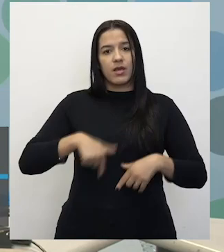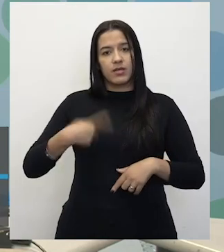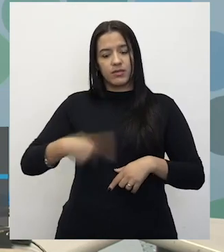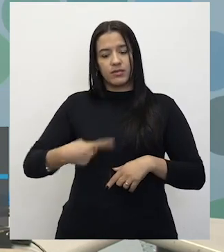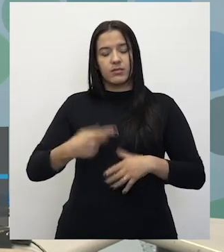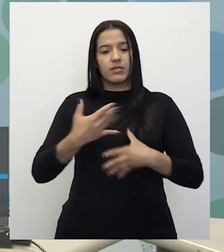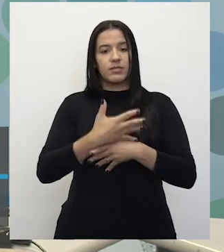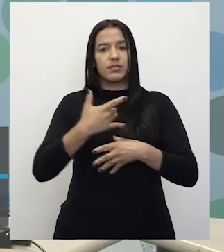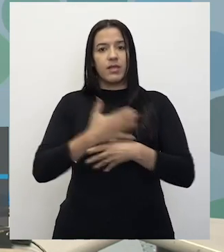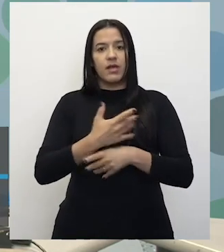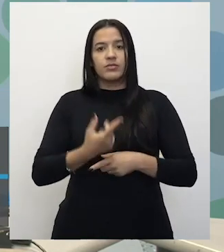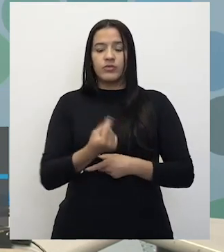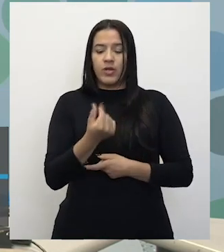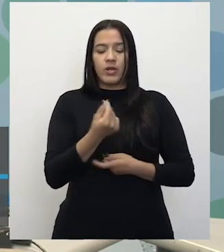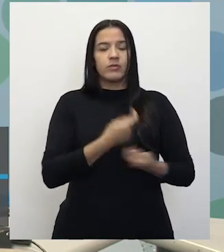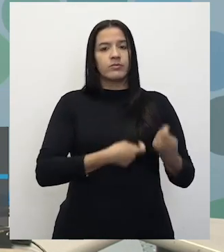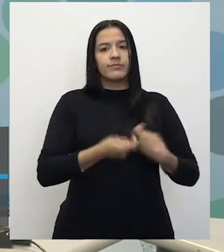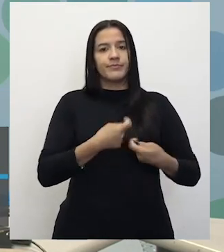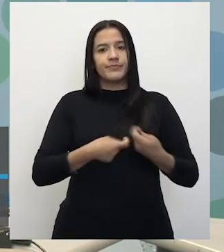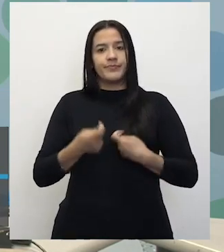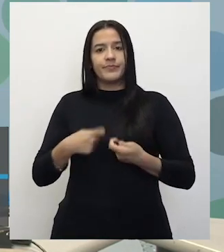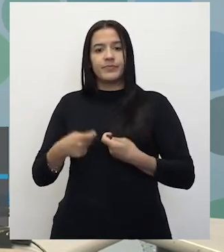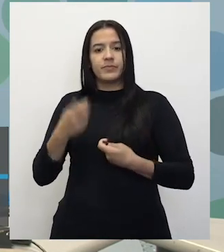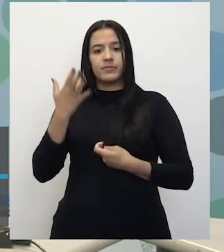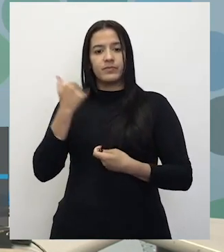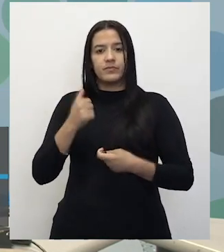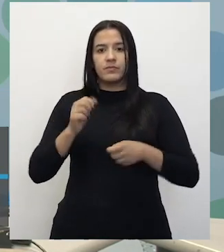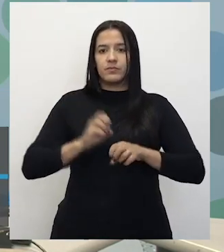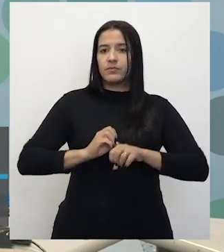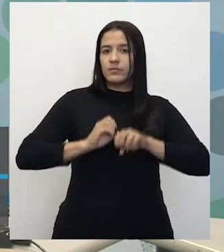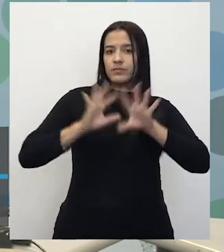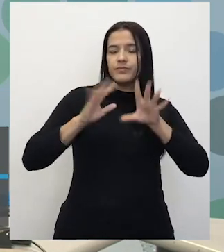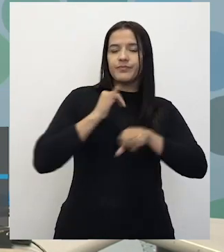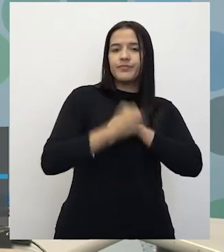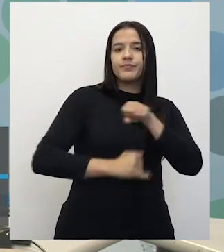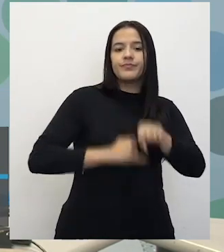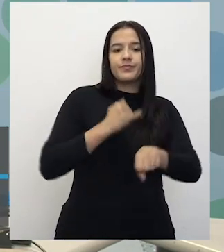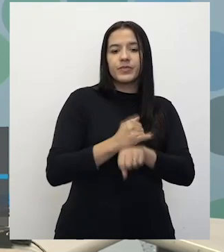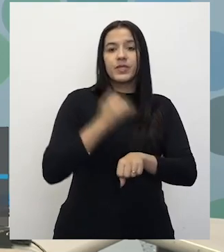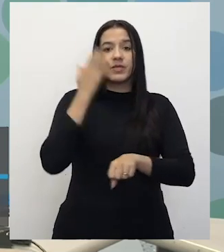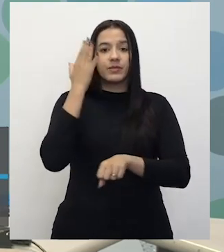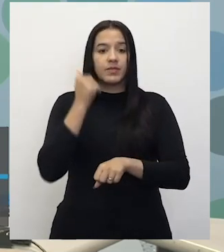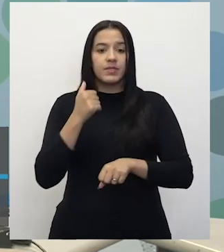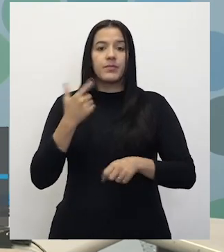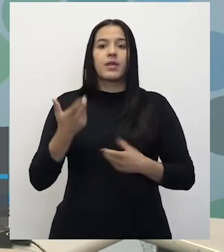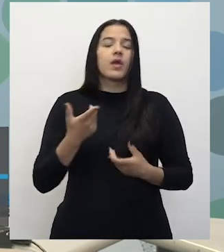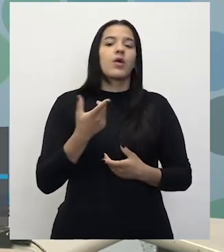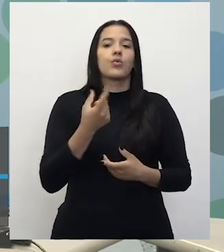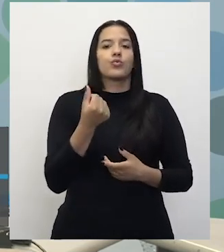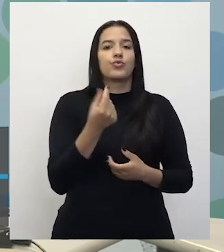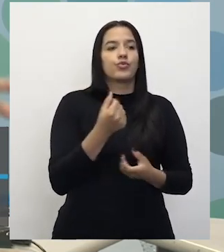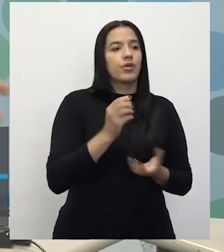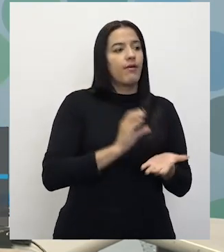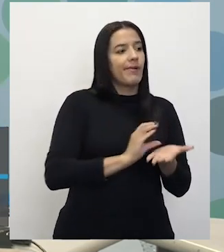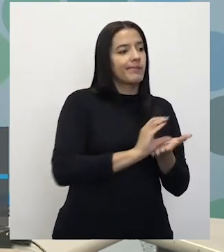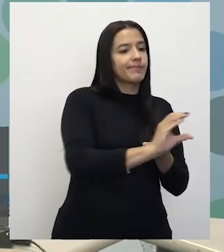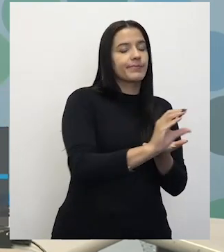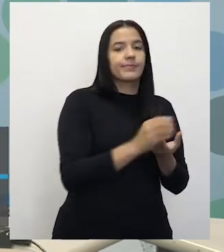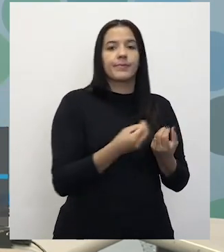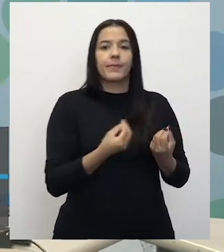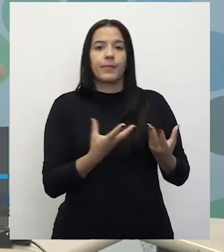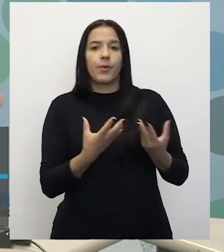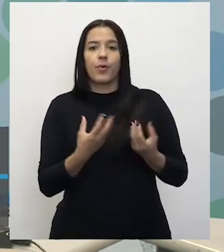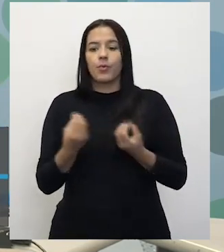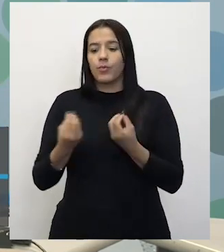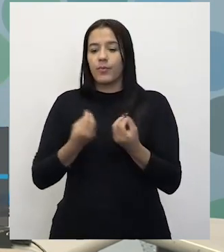gente tem, por exemplo, a questão do portal Transparência, que aí você consegue saber onde os recursos estão sendo aplicados, para quem,